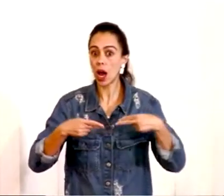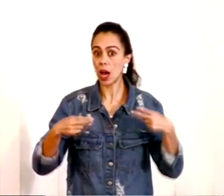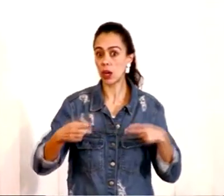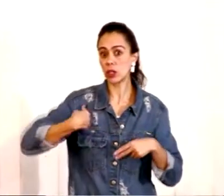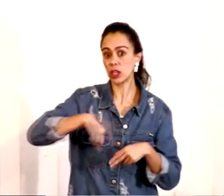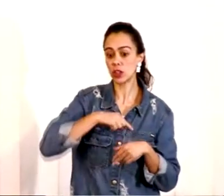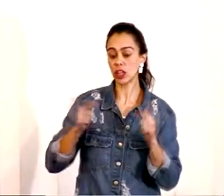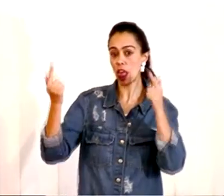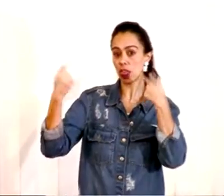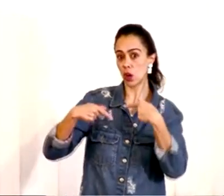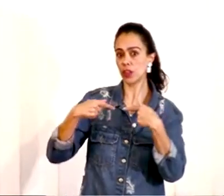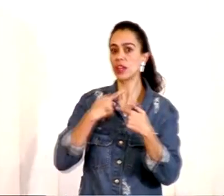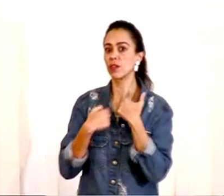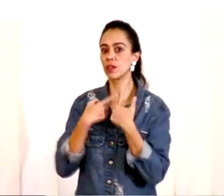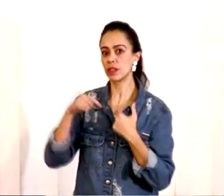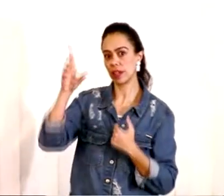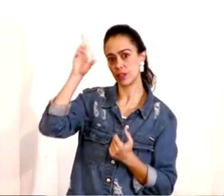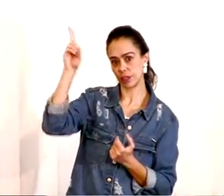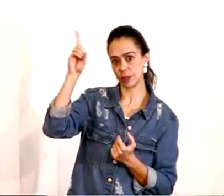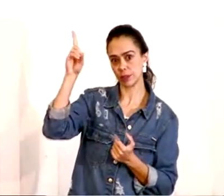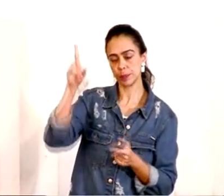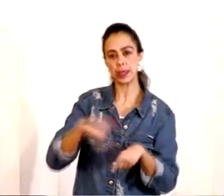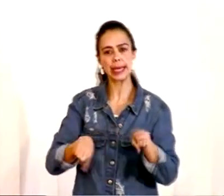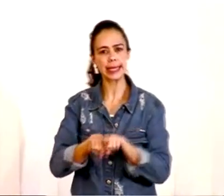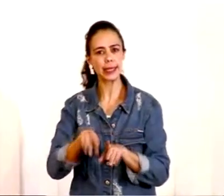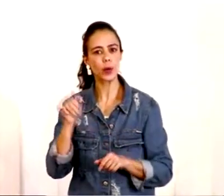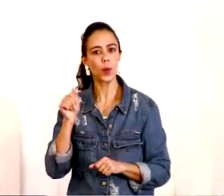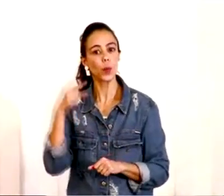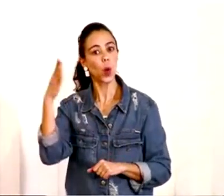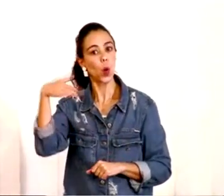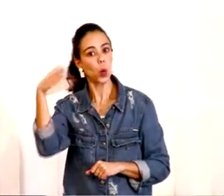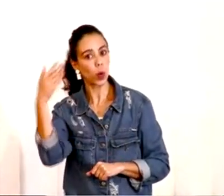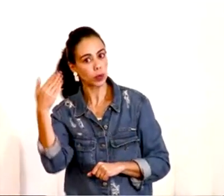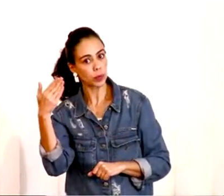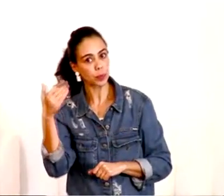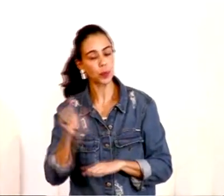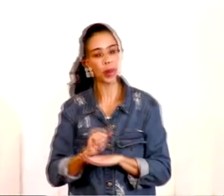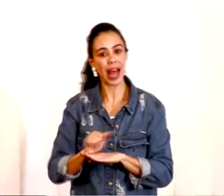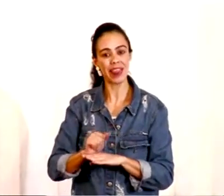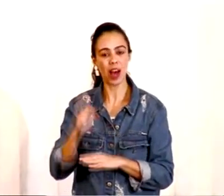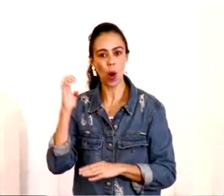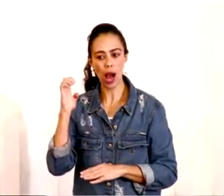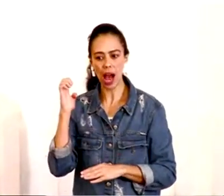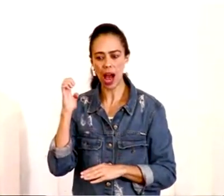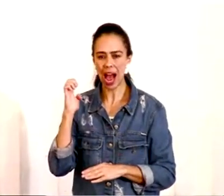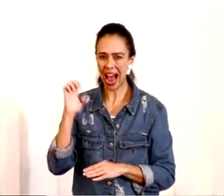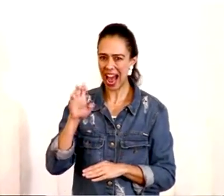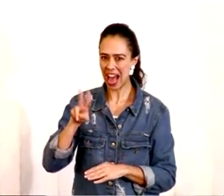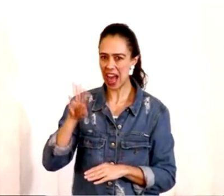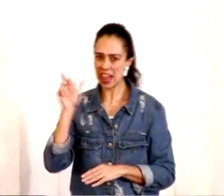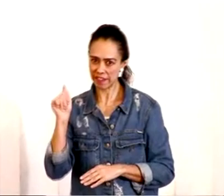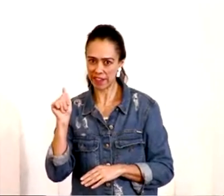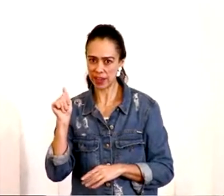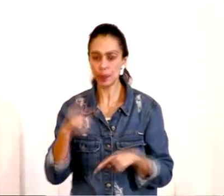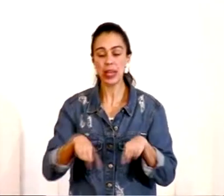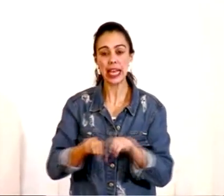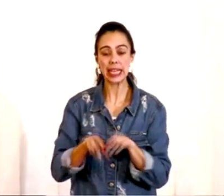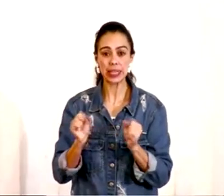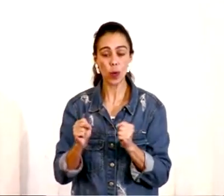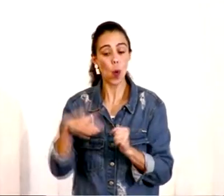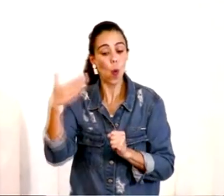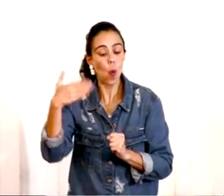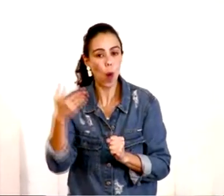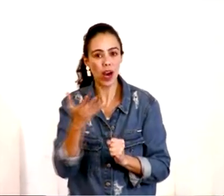eles trouxeram o pecado original, quebrando assim um pacto que Deus havia estabelecido com eles, o pacto